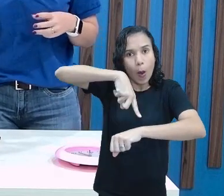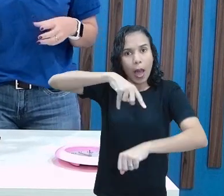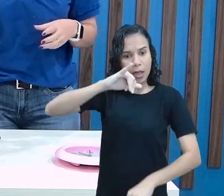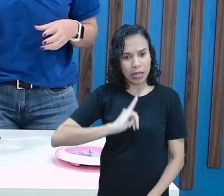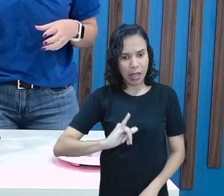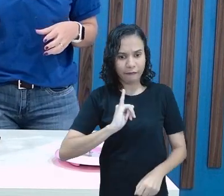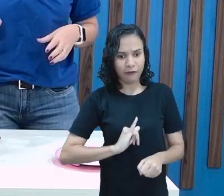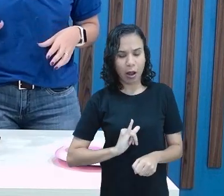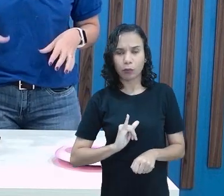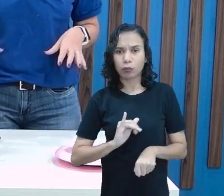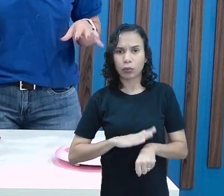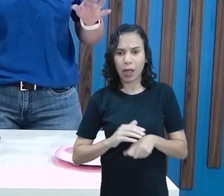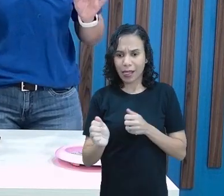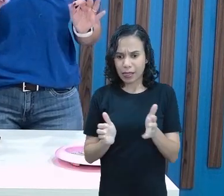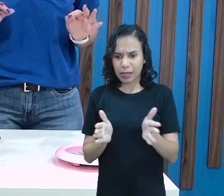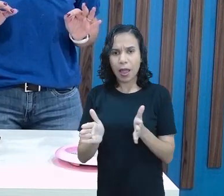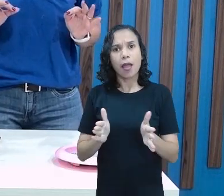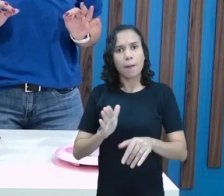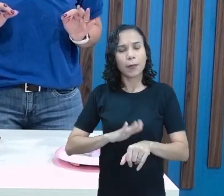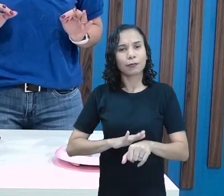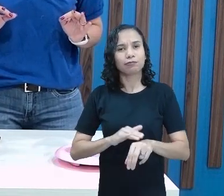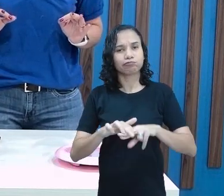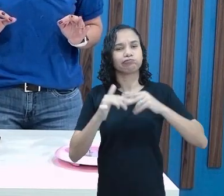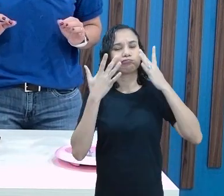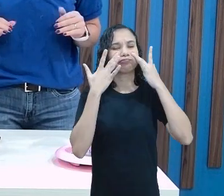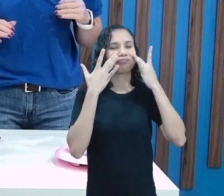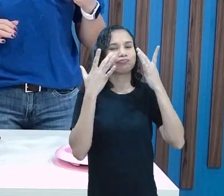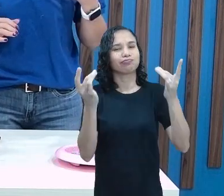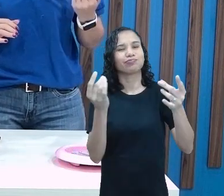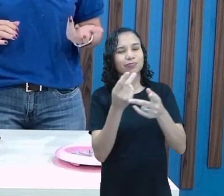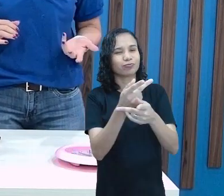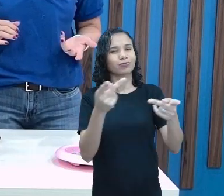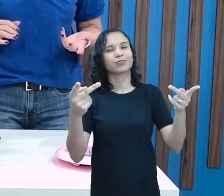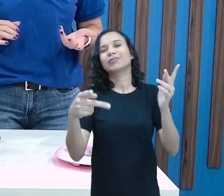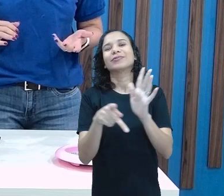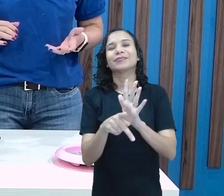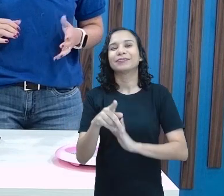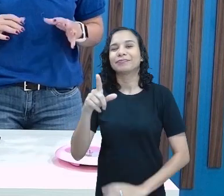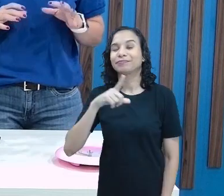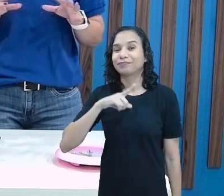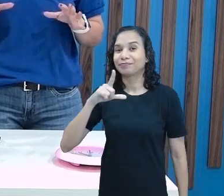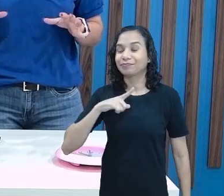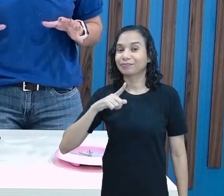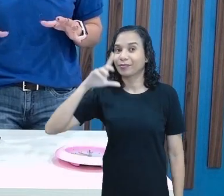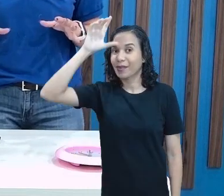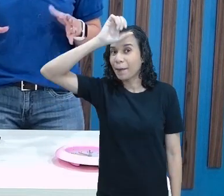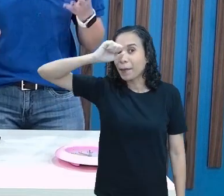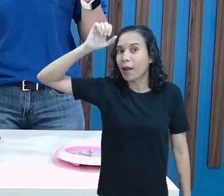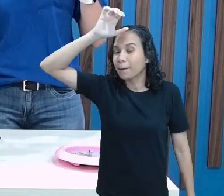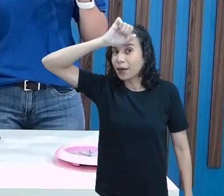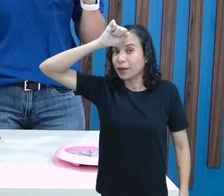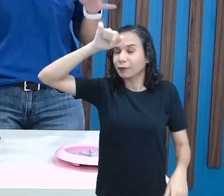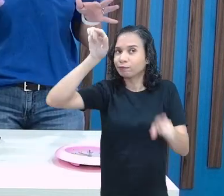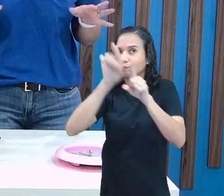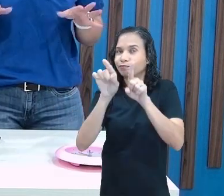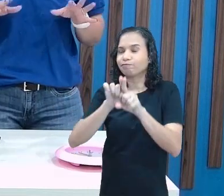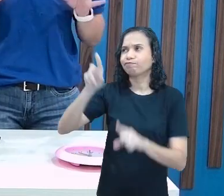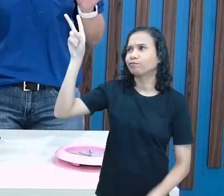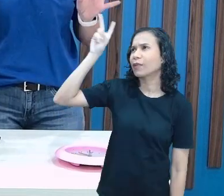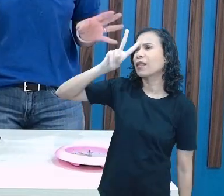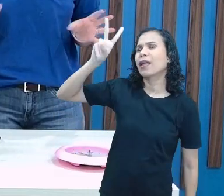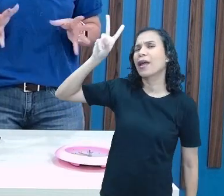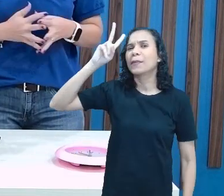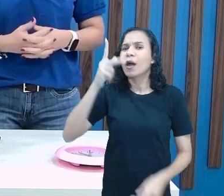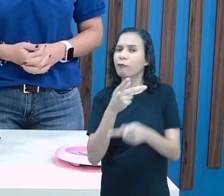de tempo. Então, fica aí bem atento, bem atenta, para aprender um pouquinho, né, e relembrar o